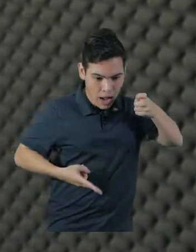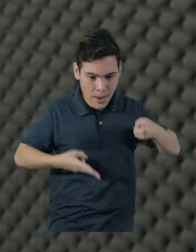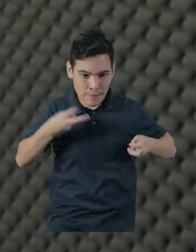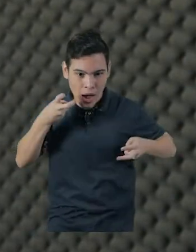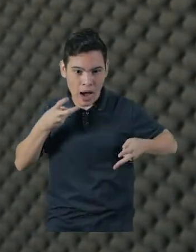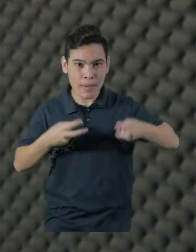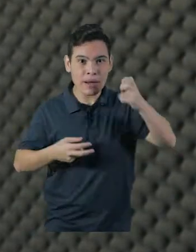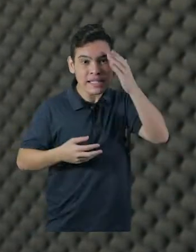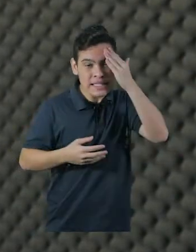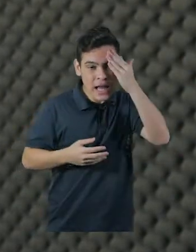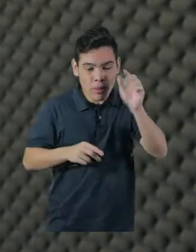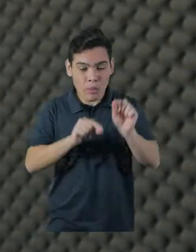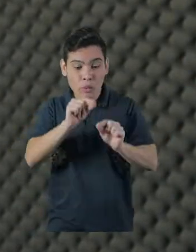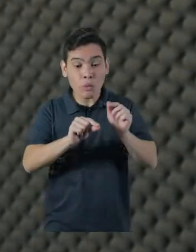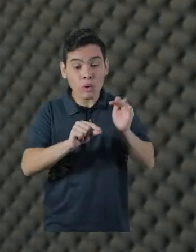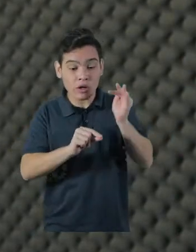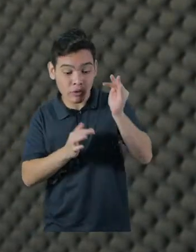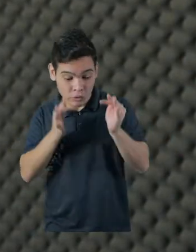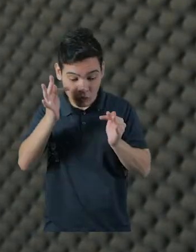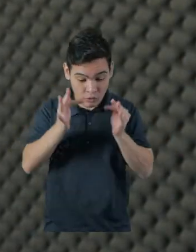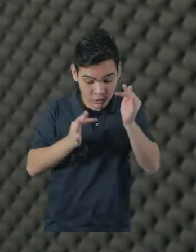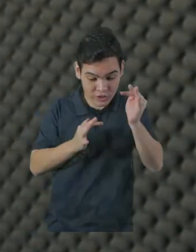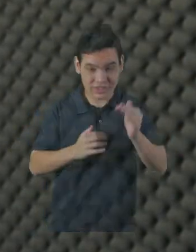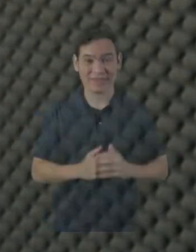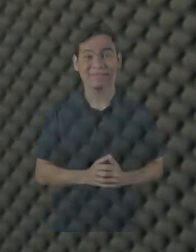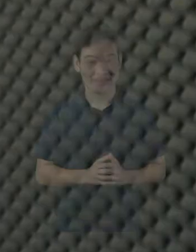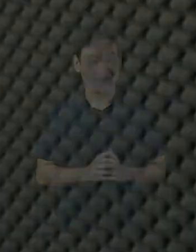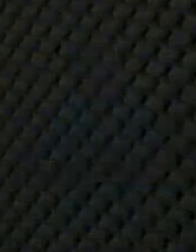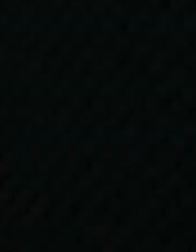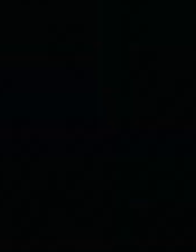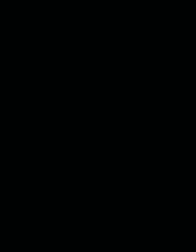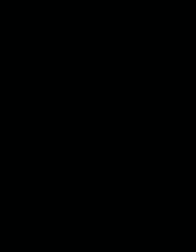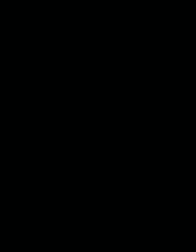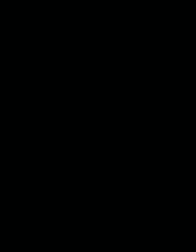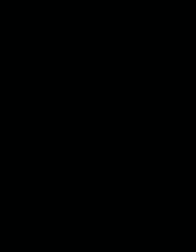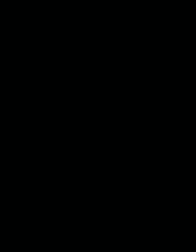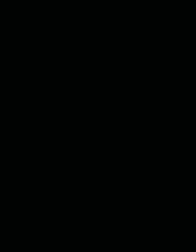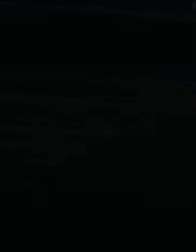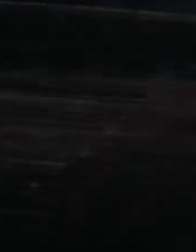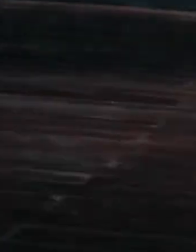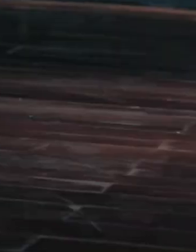e a consciência. Boa aula!